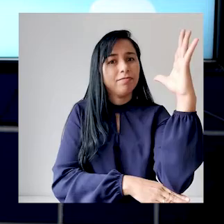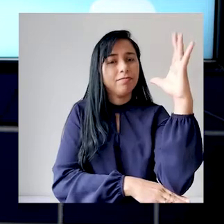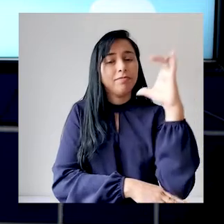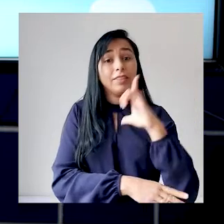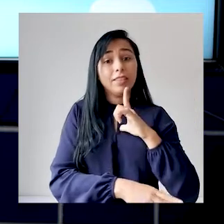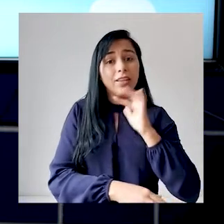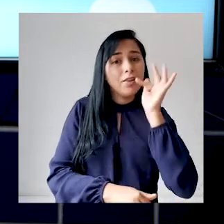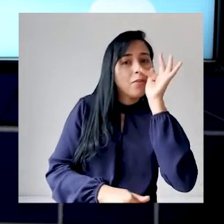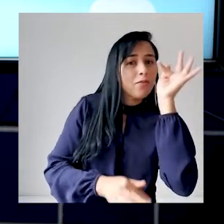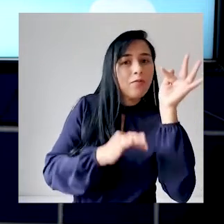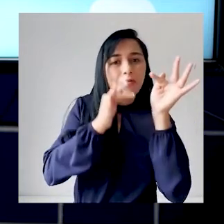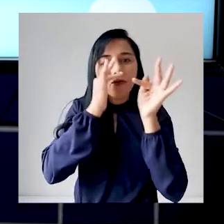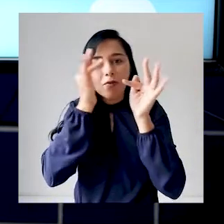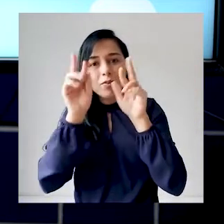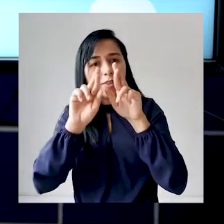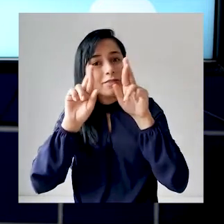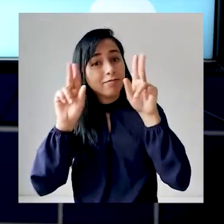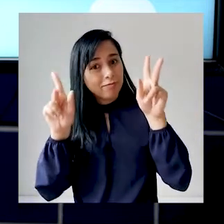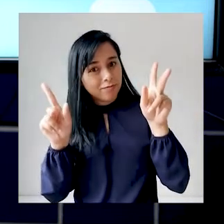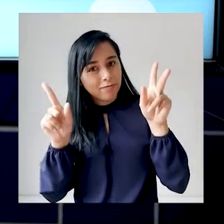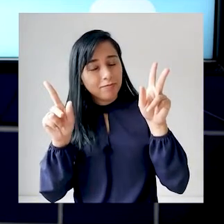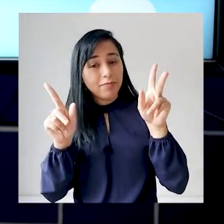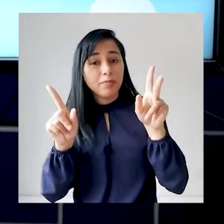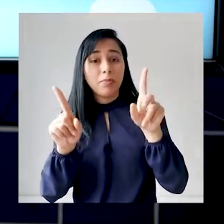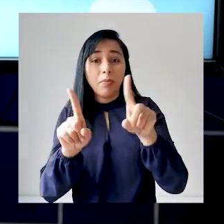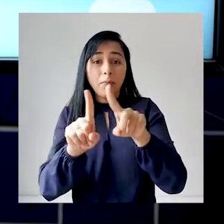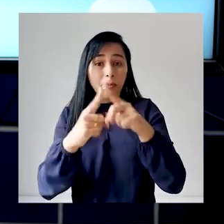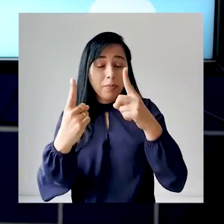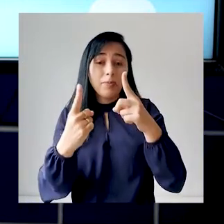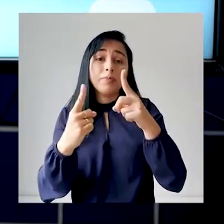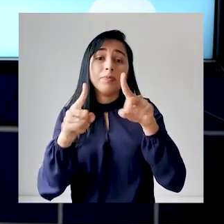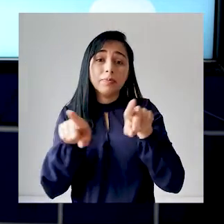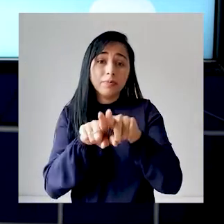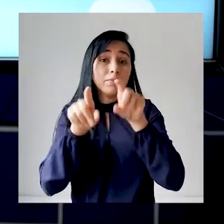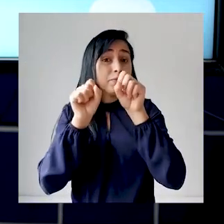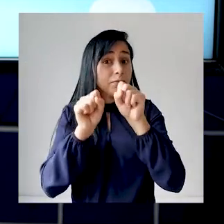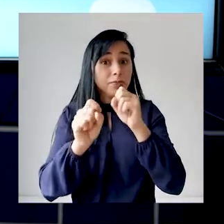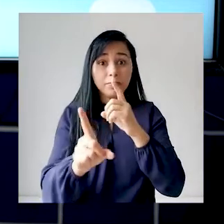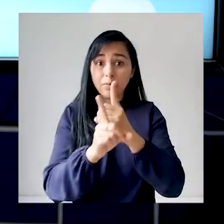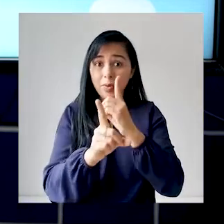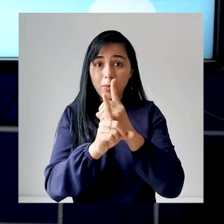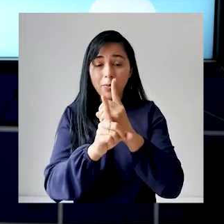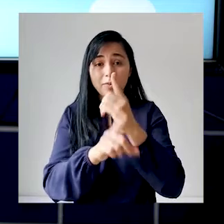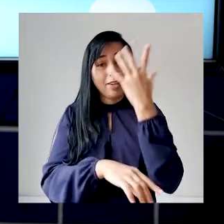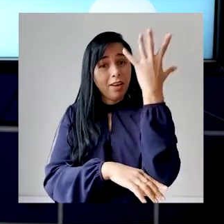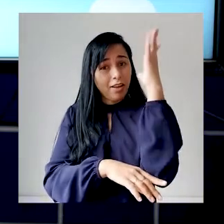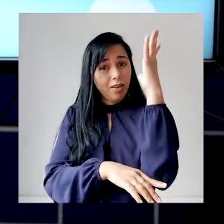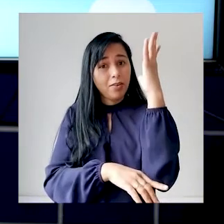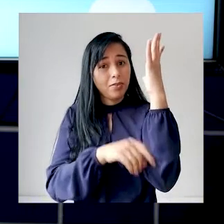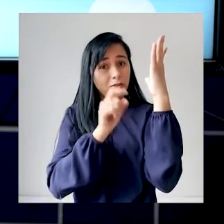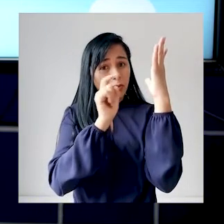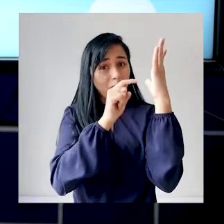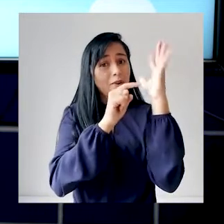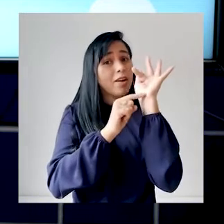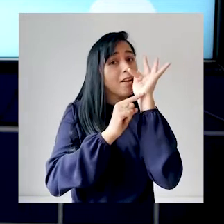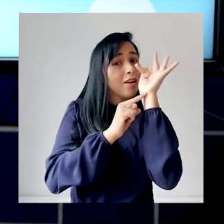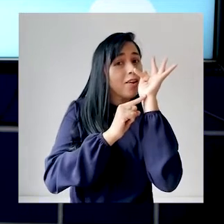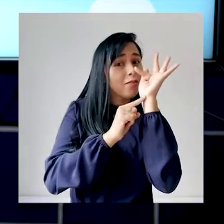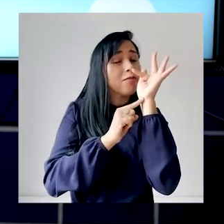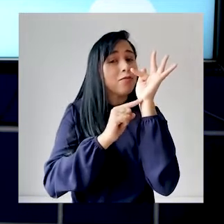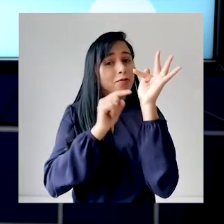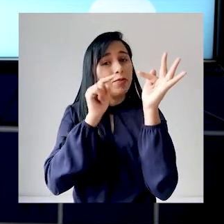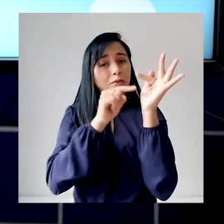têm flores com sexos distintos, porém podemos encontrar muitas flores com os